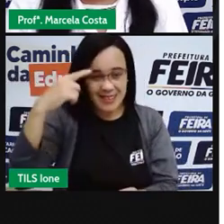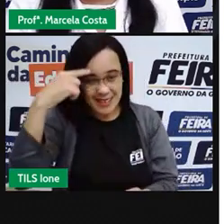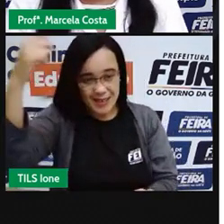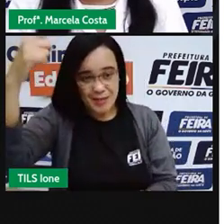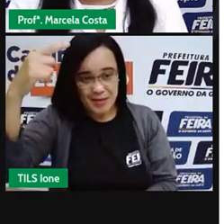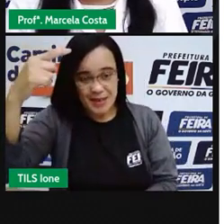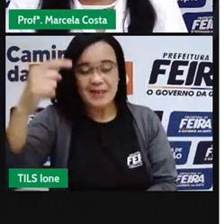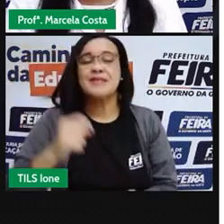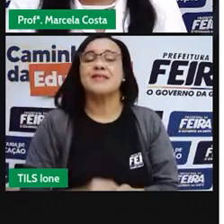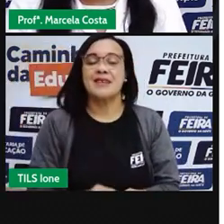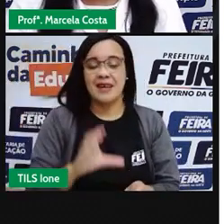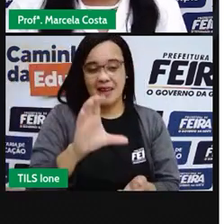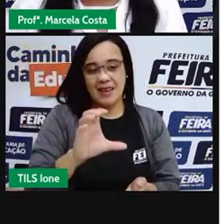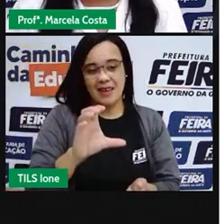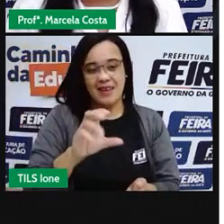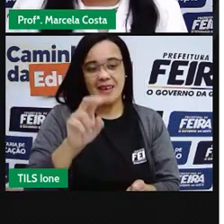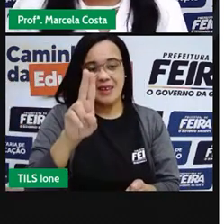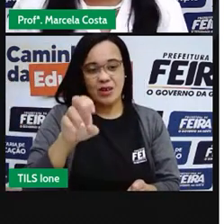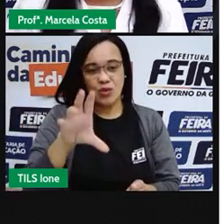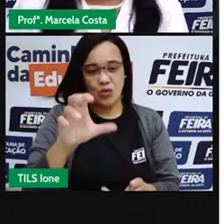CUCA. Isso?